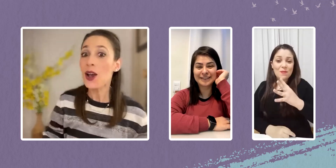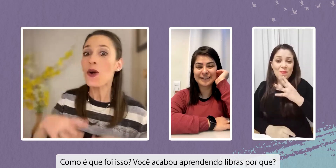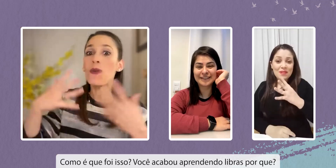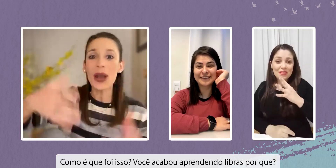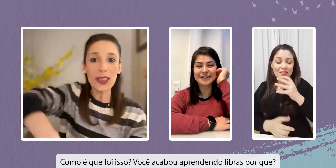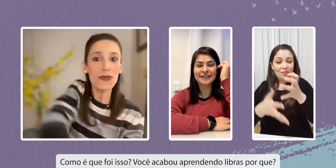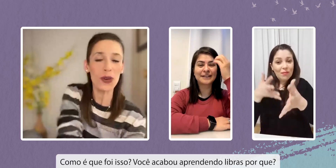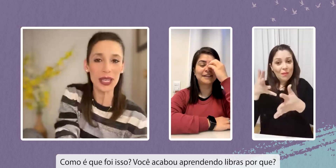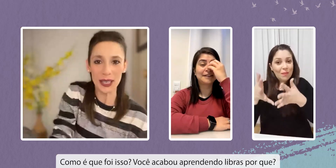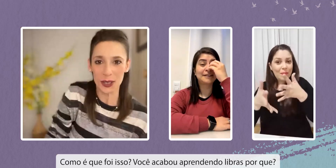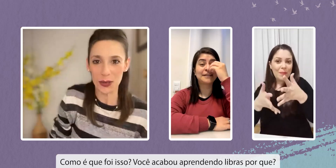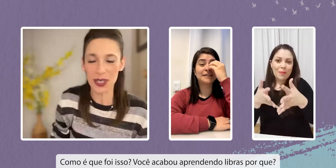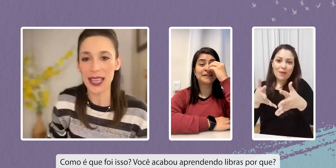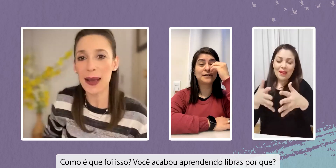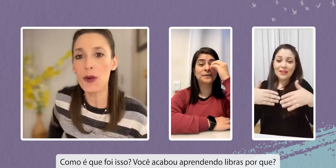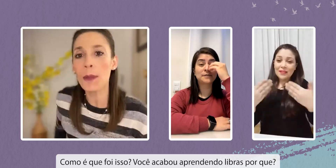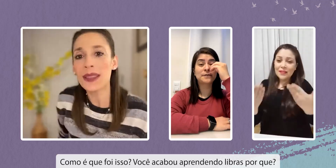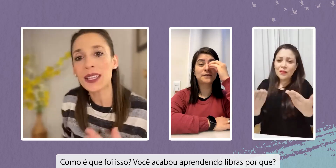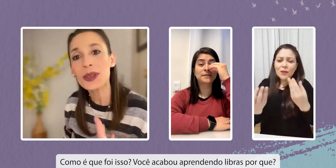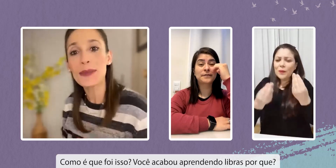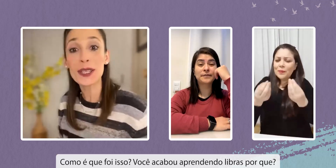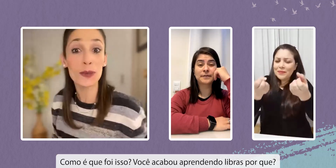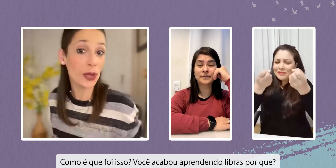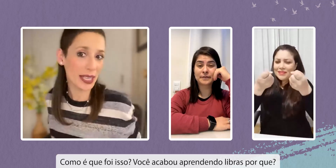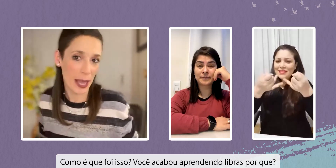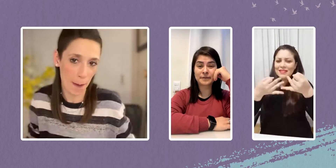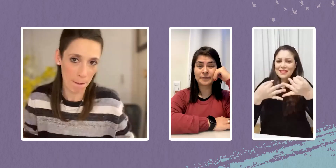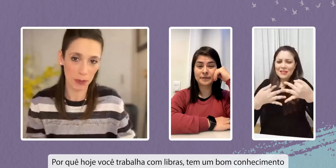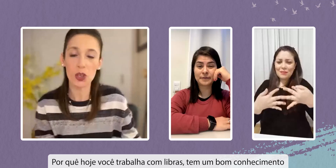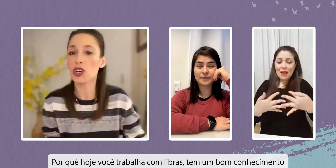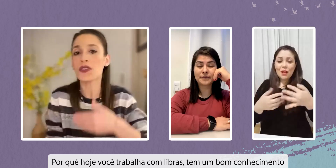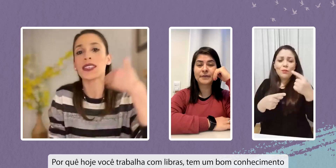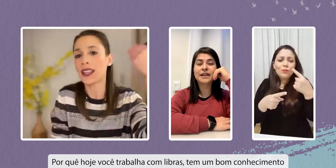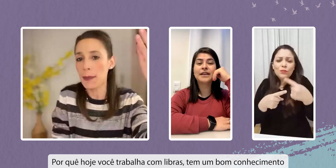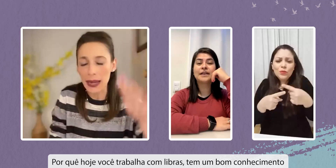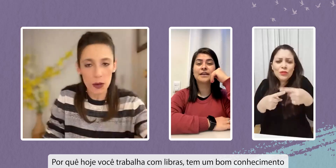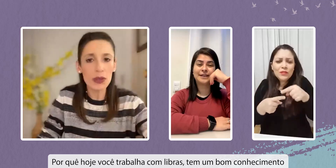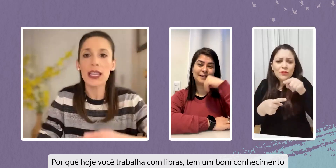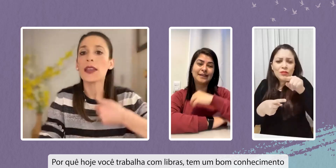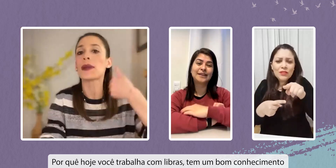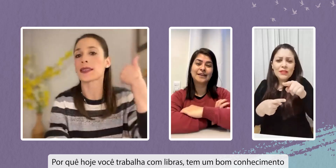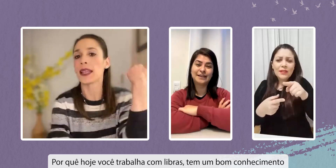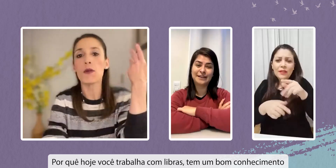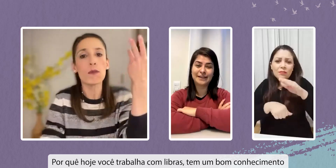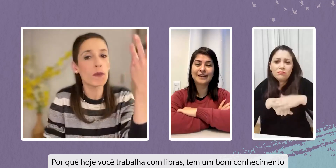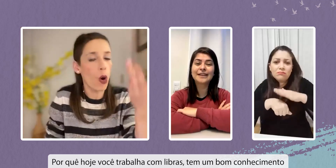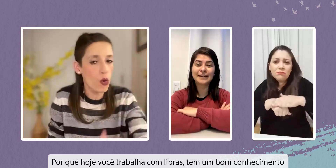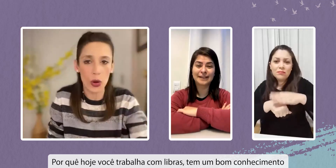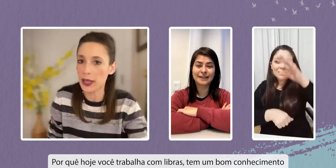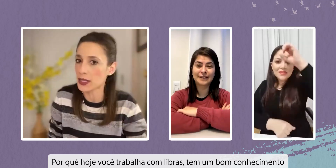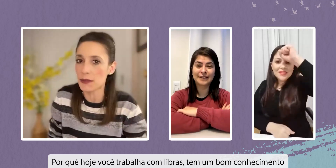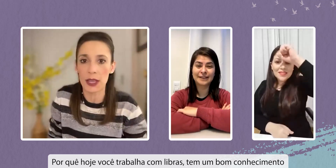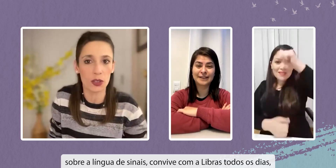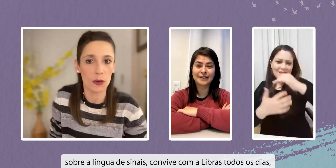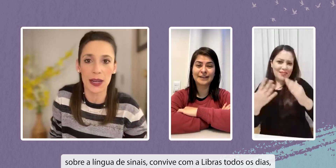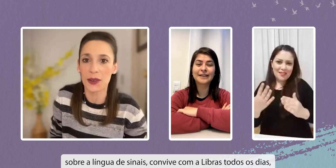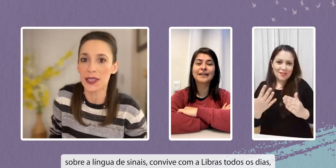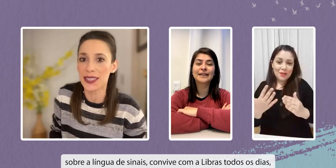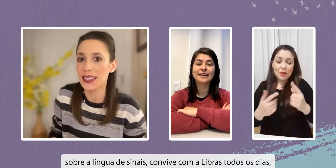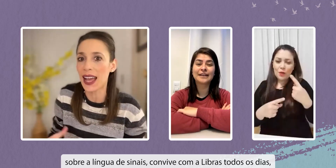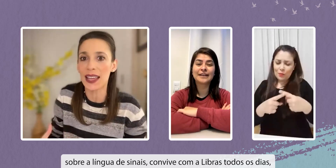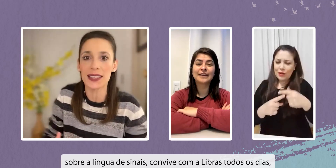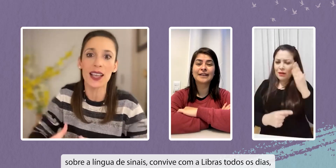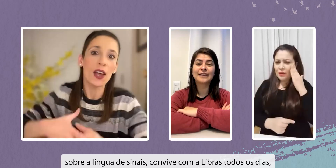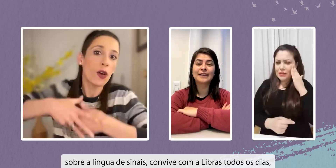mais. Como é que foi isso? Você acabou aprendendo Libras por quê? Que hoje você trabalha com Libras, tem um bom conhecimento sobre a